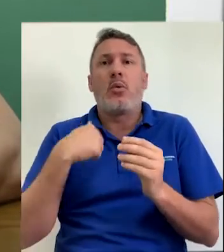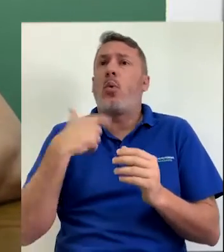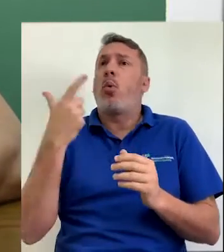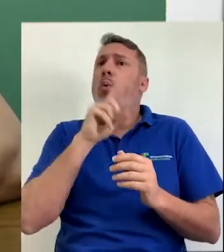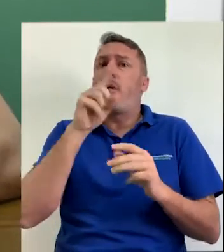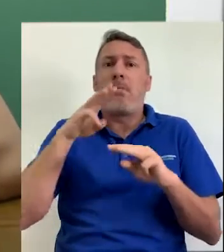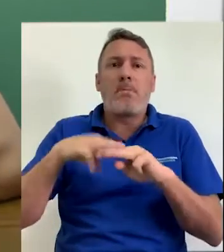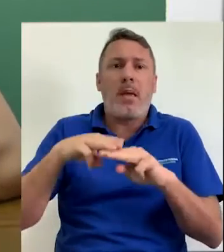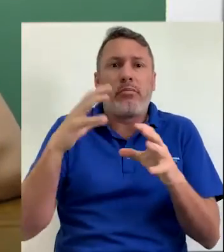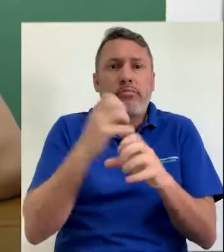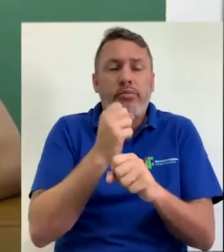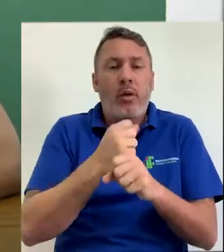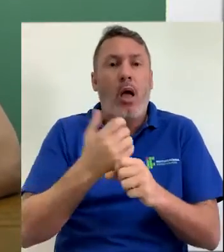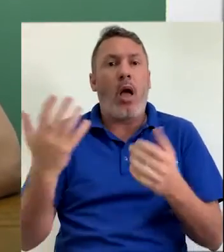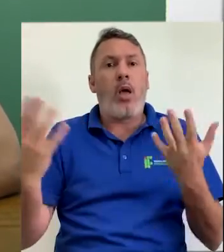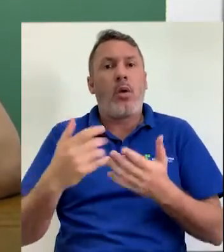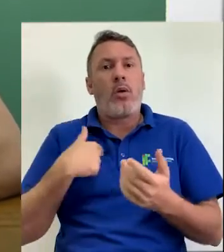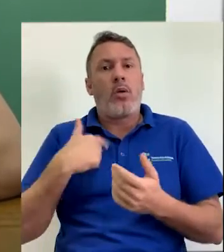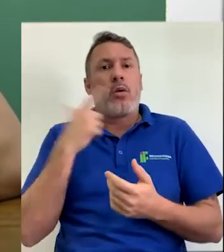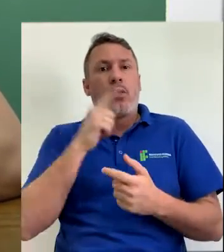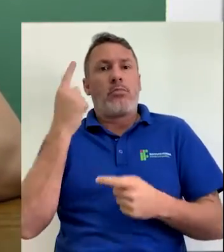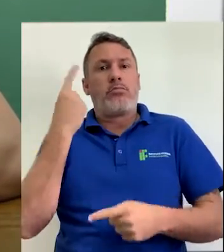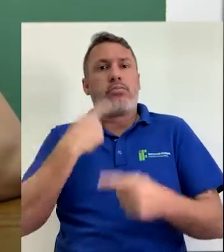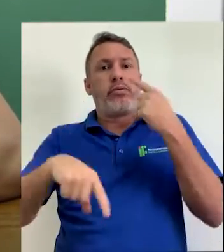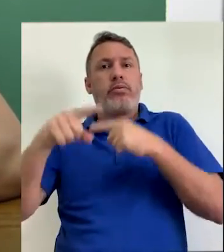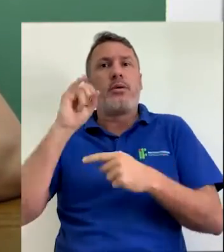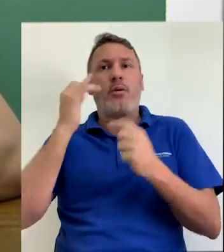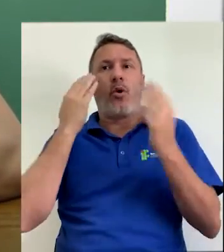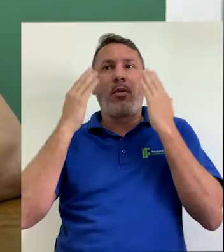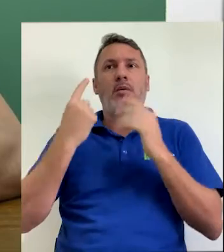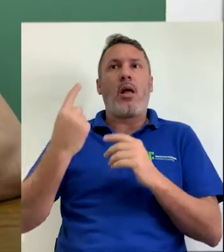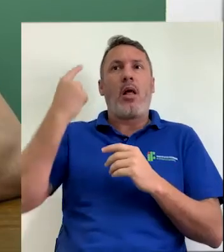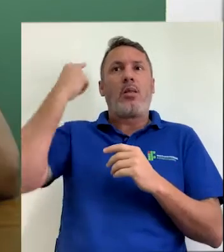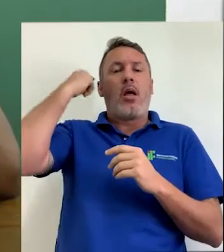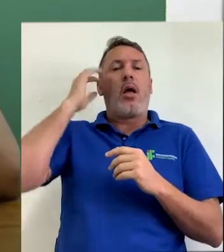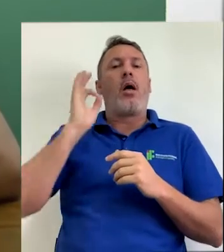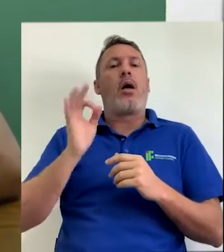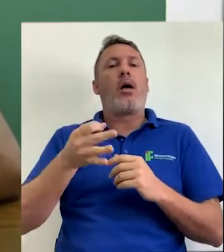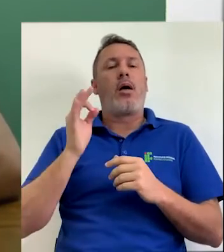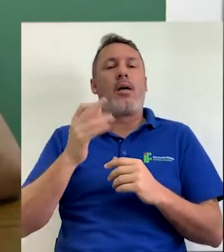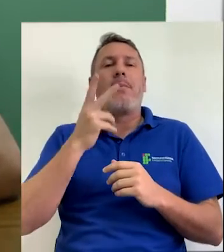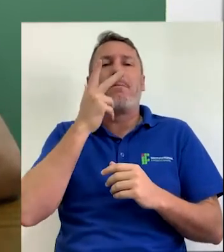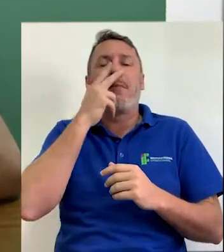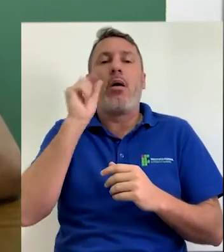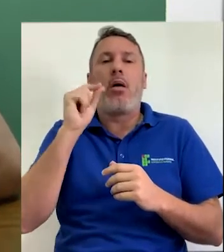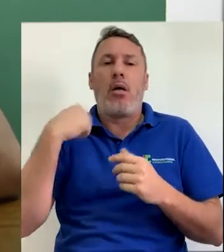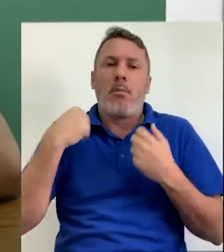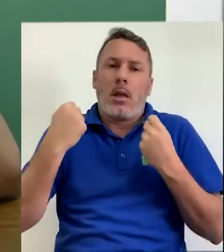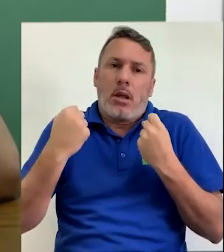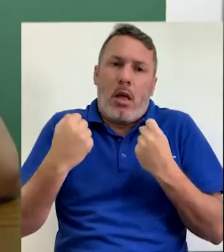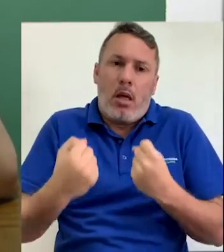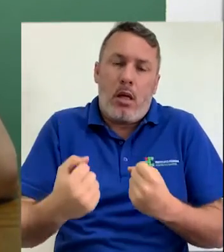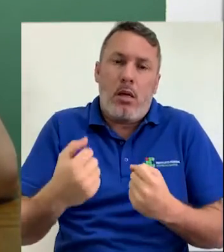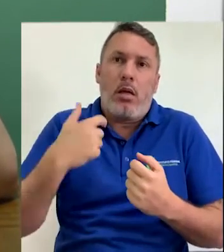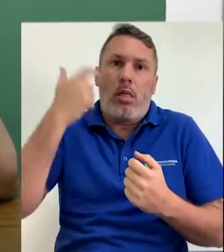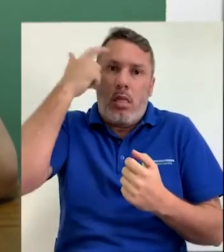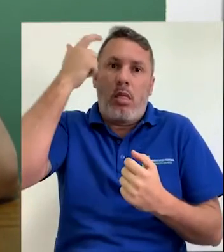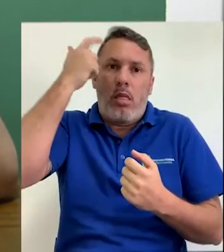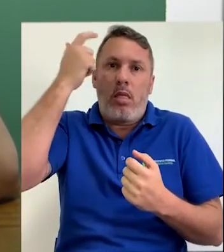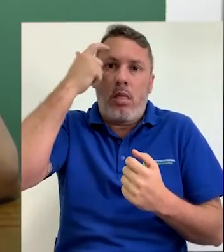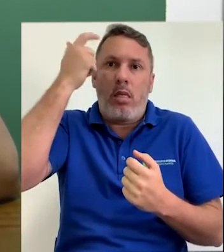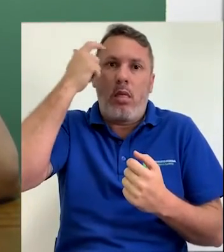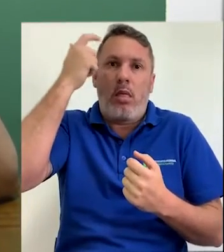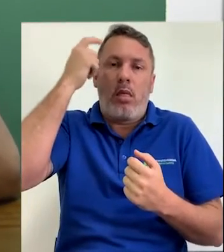aqueles cálculos, eu agora estou melhor do que eu estava antes. Tirar o peso das costas é